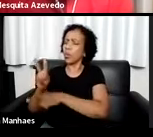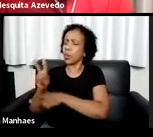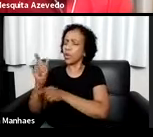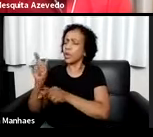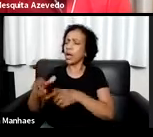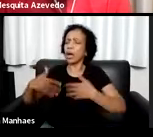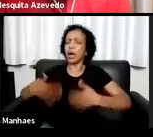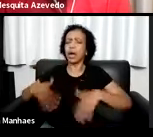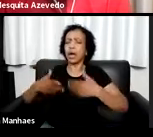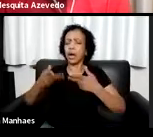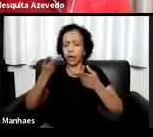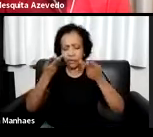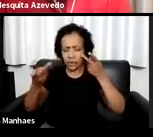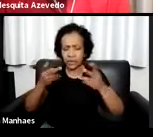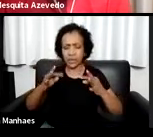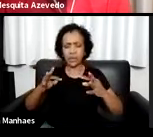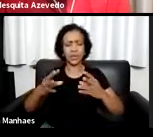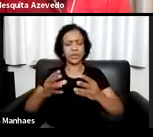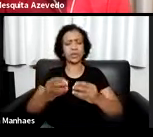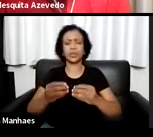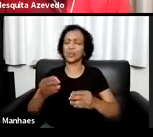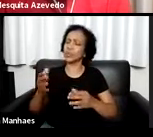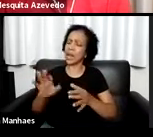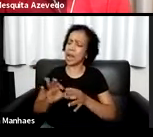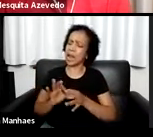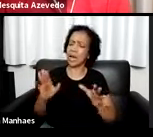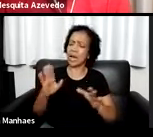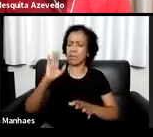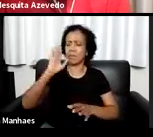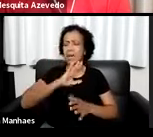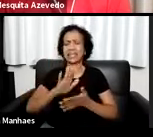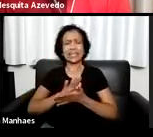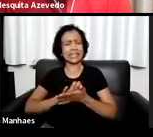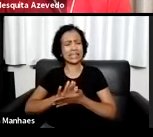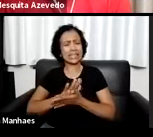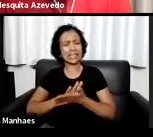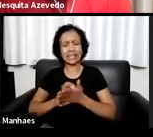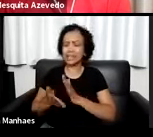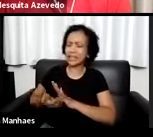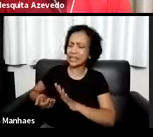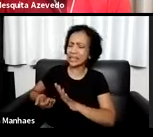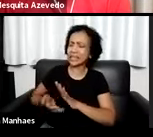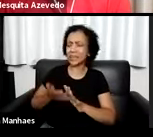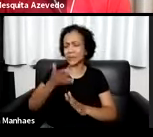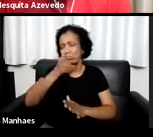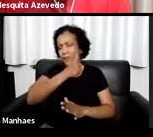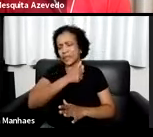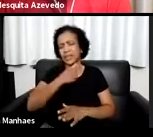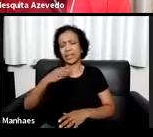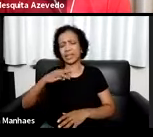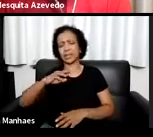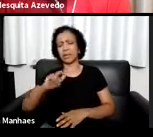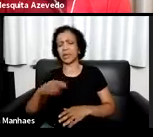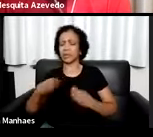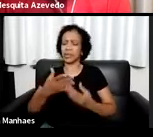deles, Pai, e os abençoe, os livra do mal. Deus, nós, nessa noite, pela fé cremos que será uma noite